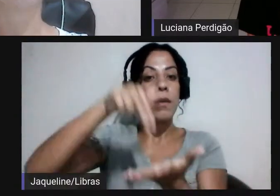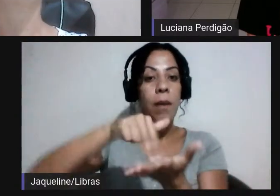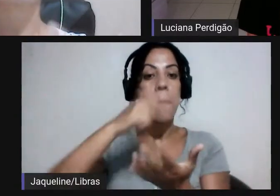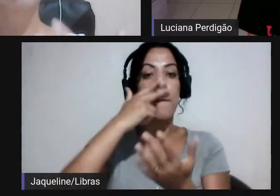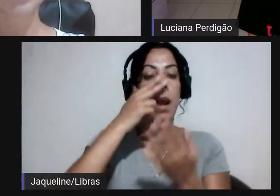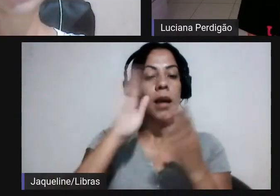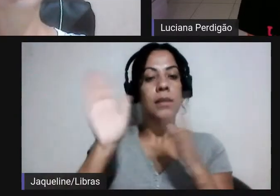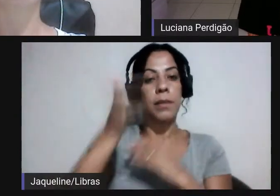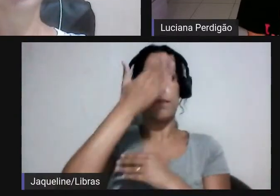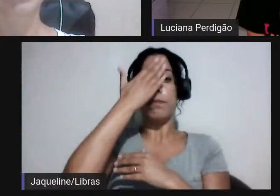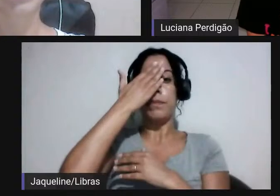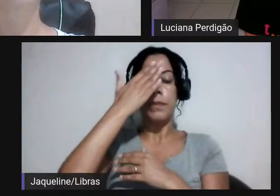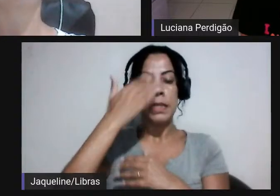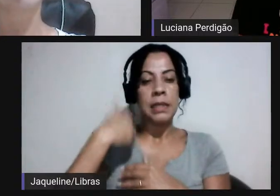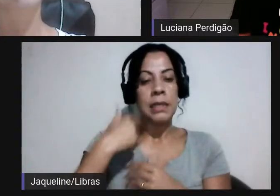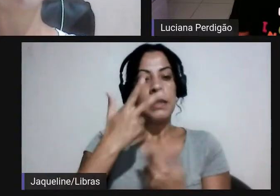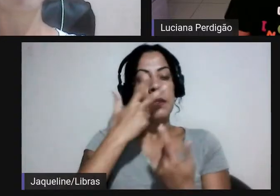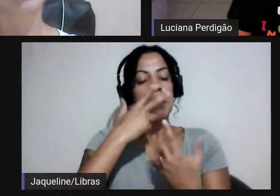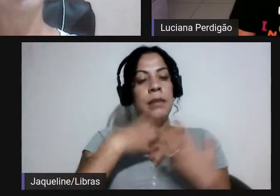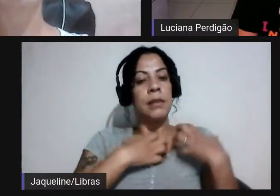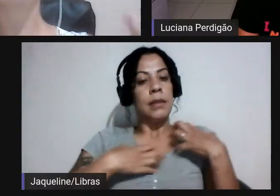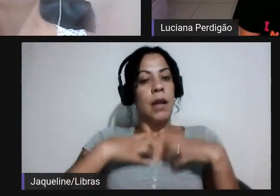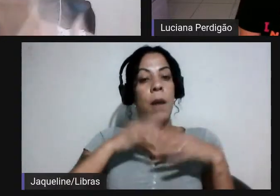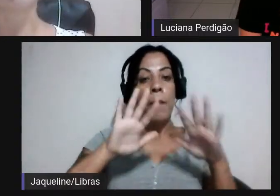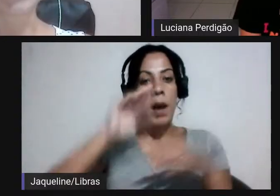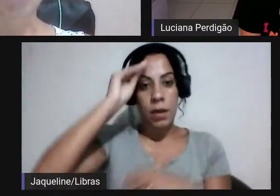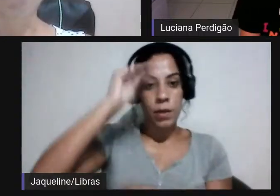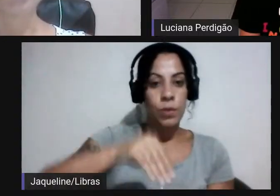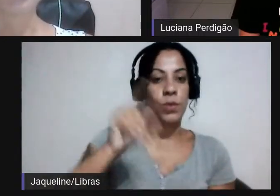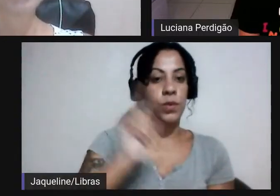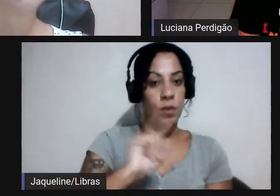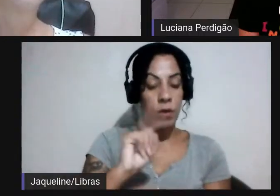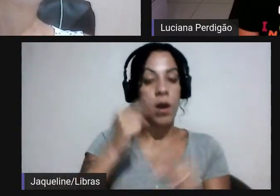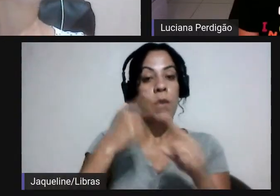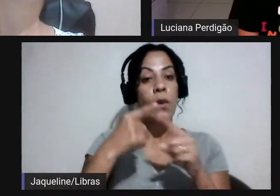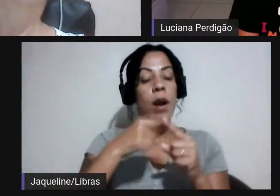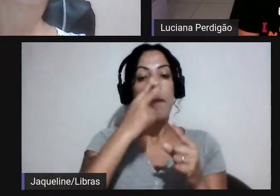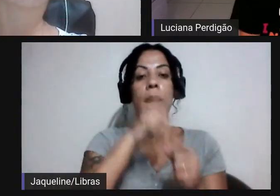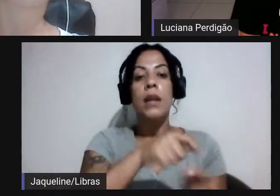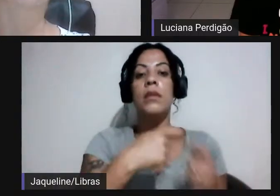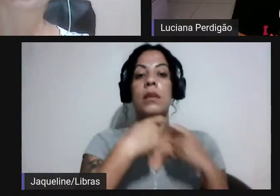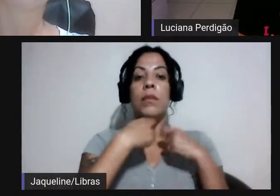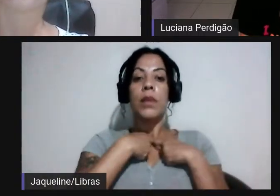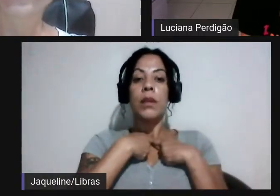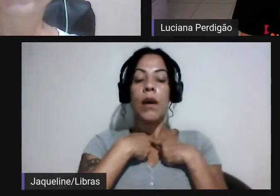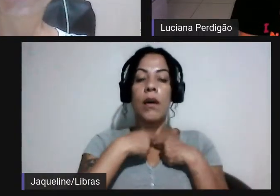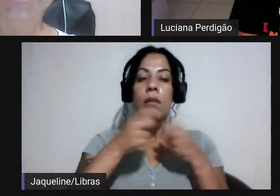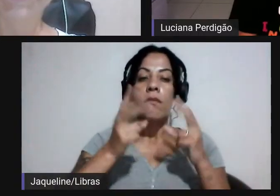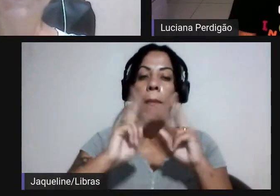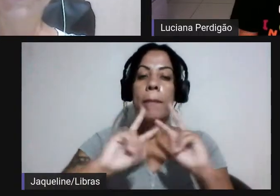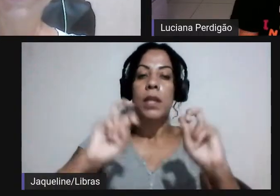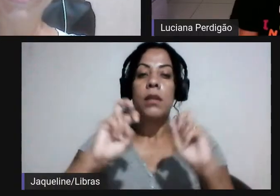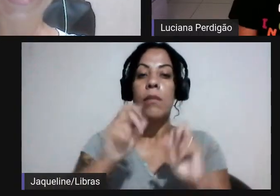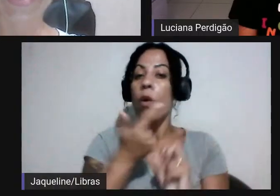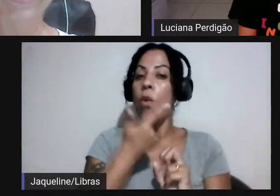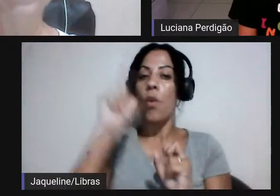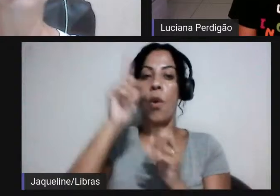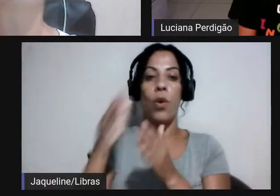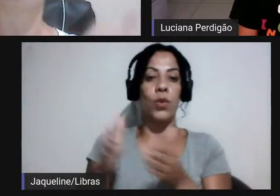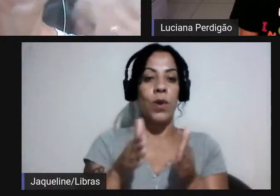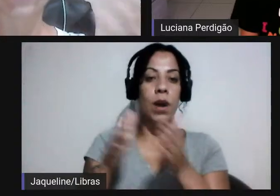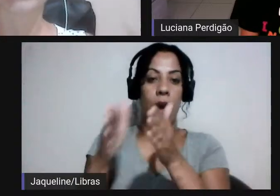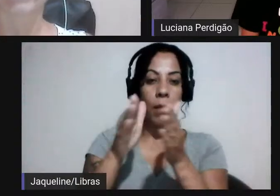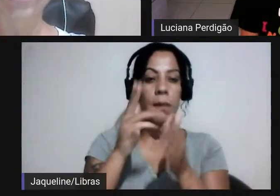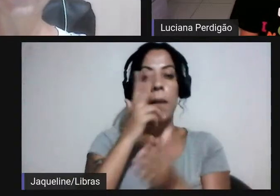desistir, fez você, na verdade, perceber que o caminho era outro, que você tinha que vir para a área do ensino, né,